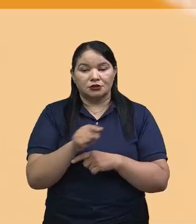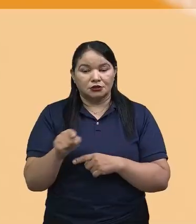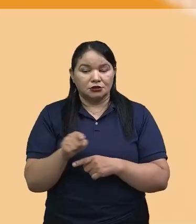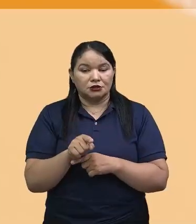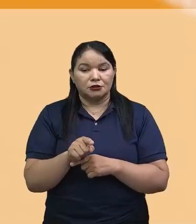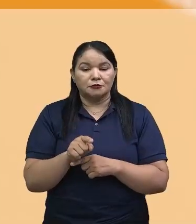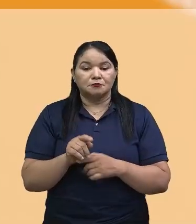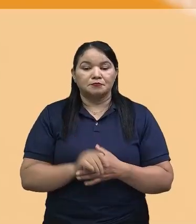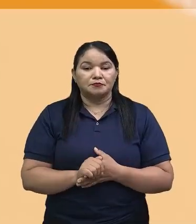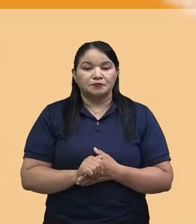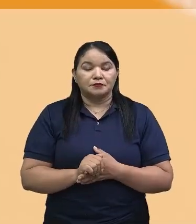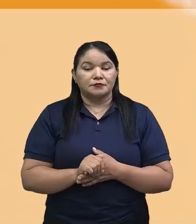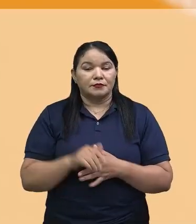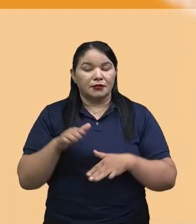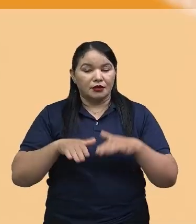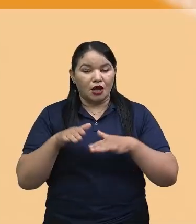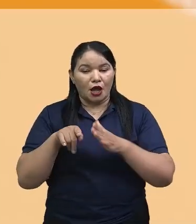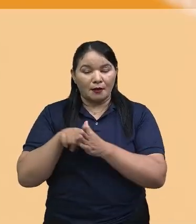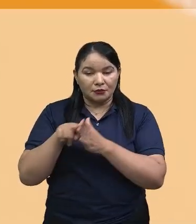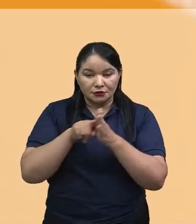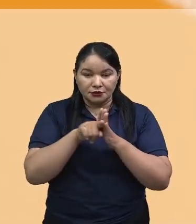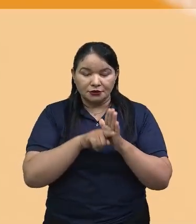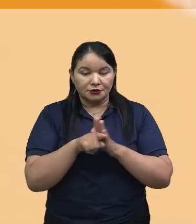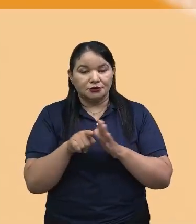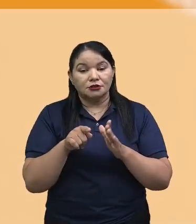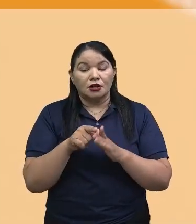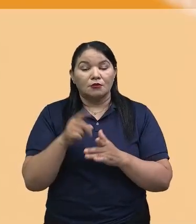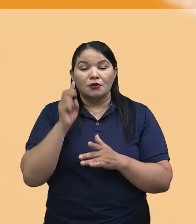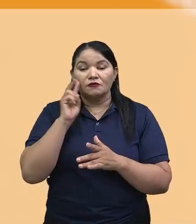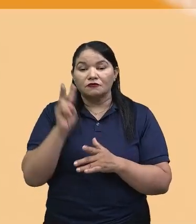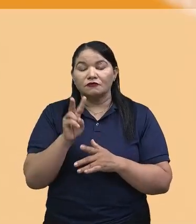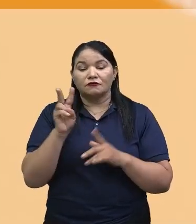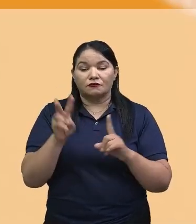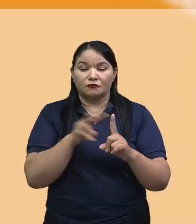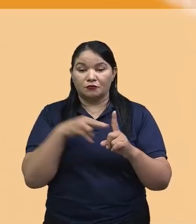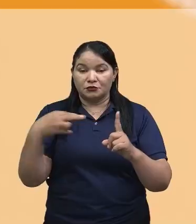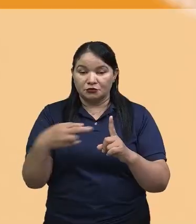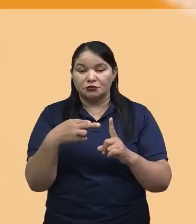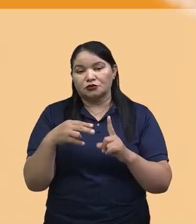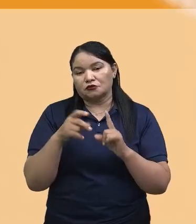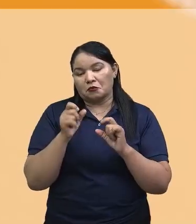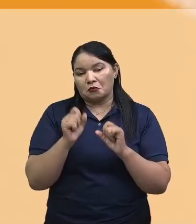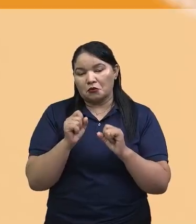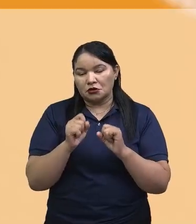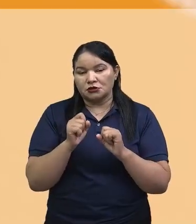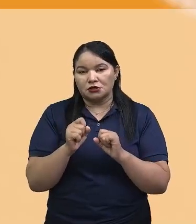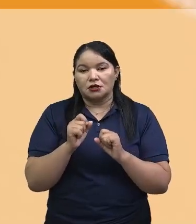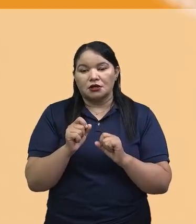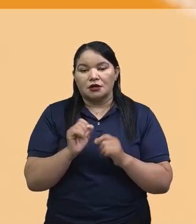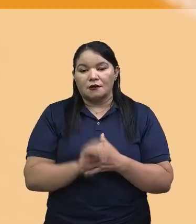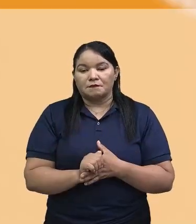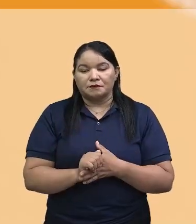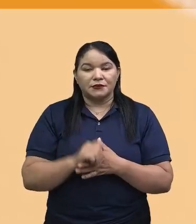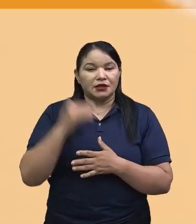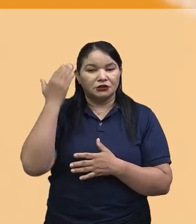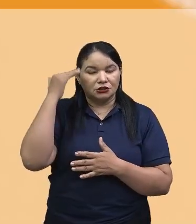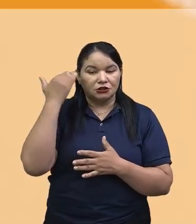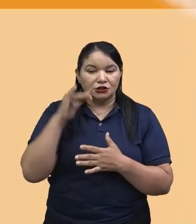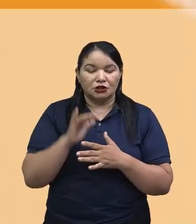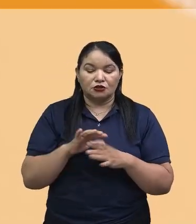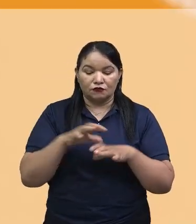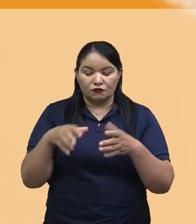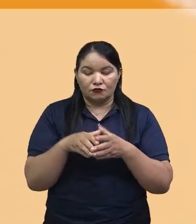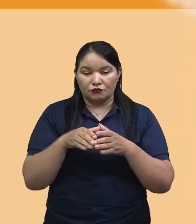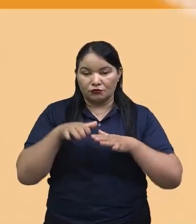da lupa que você vai utilizar para olhar esse movimento, pode ser uma lupa que entende que foi um